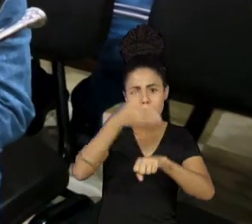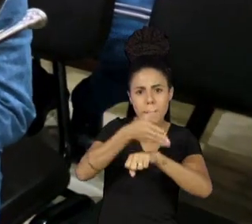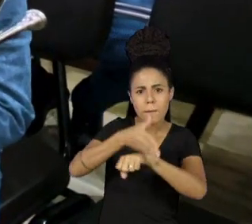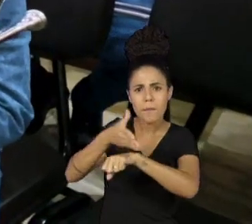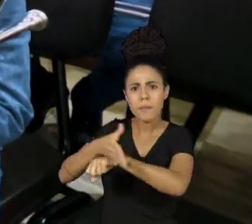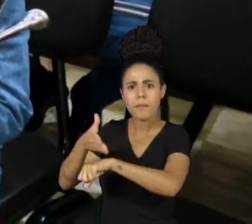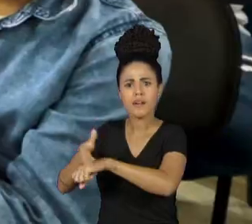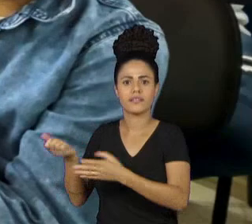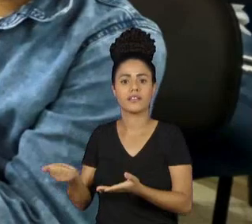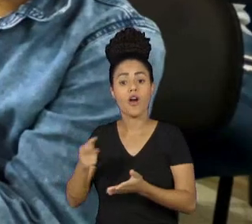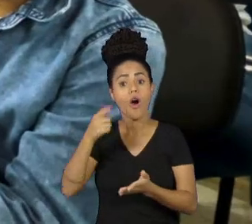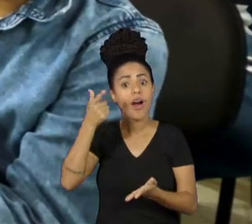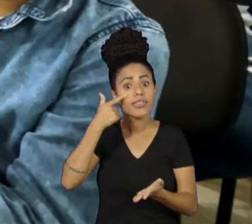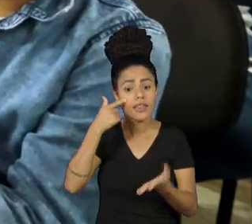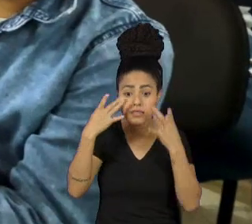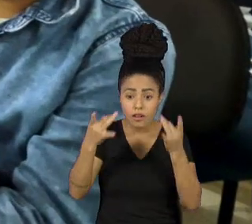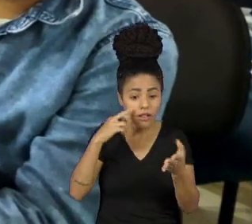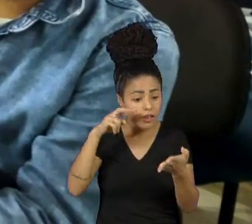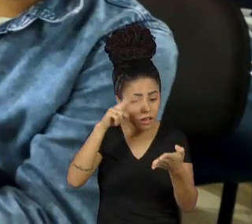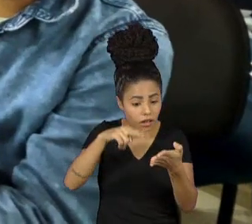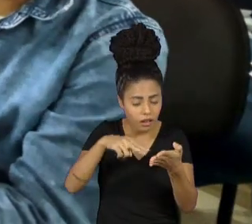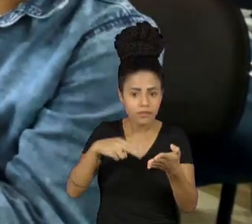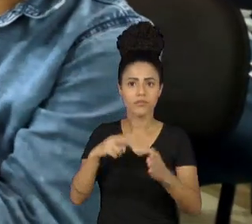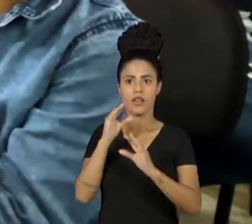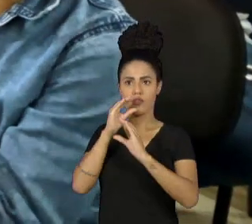Olha o si aqui,